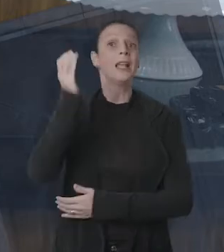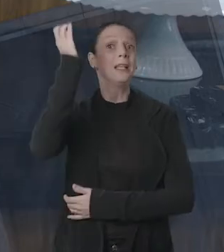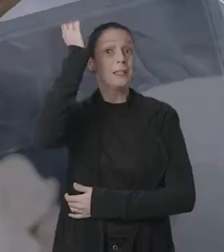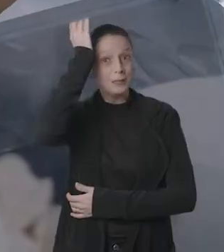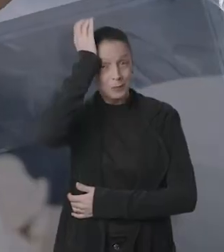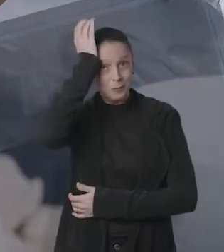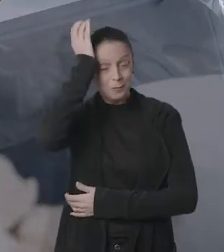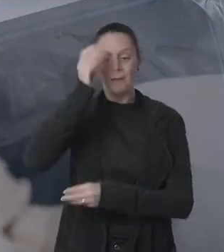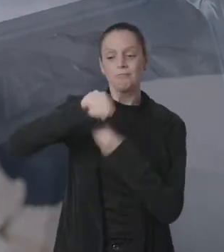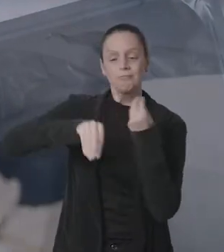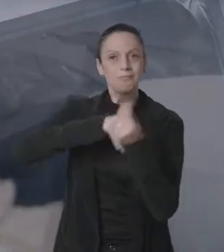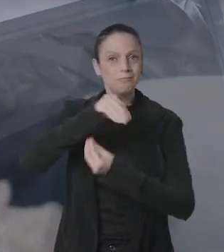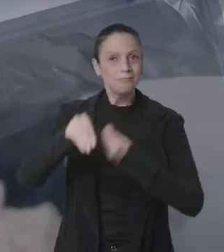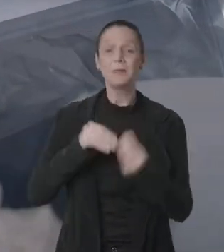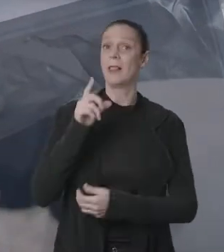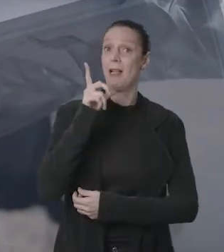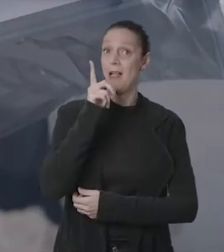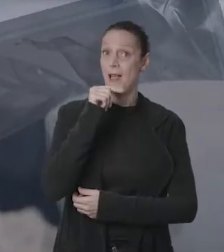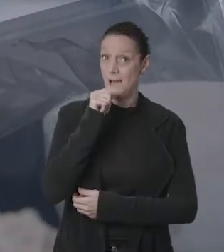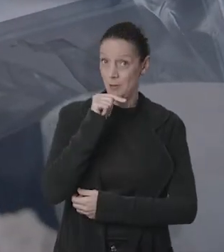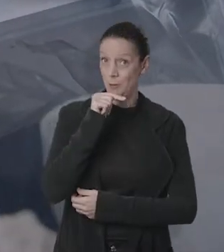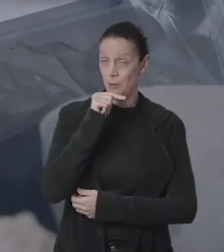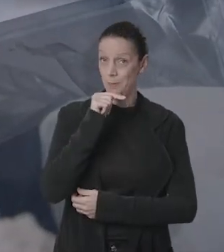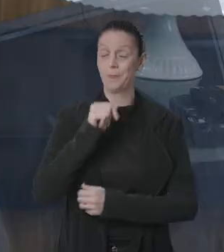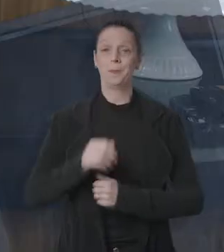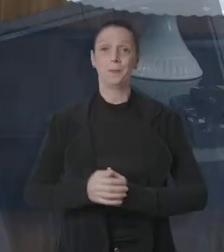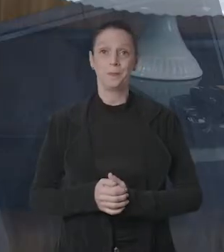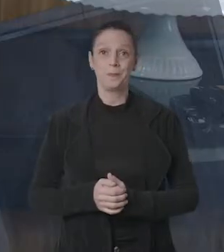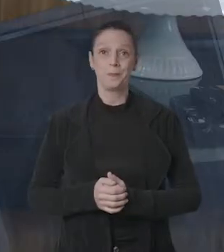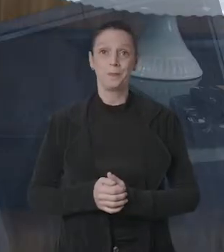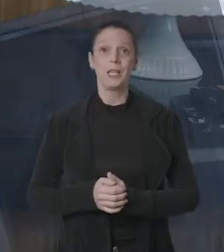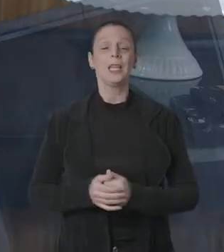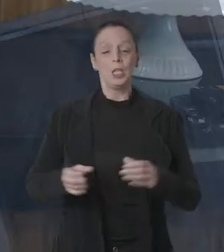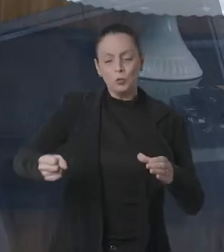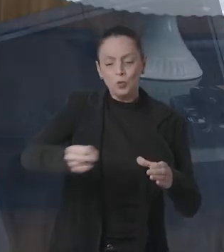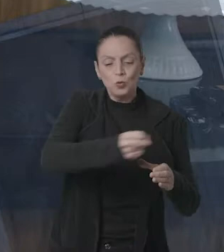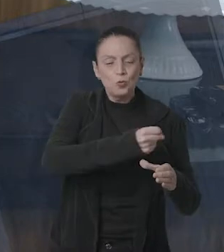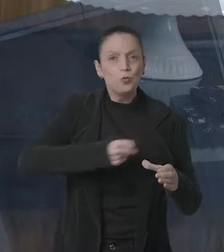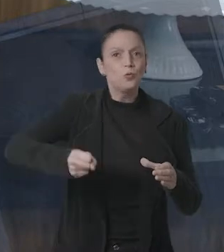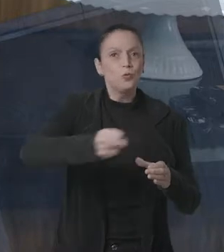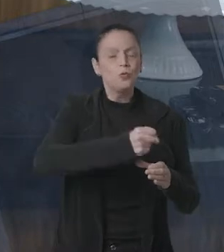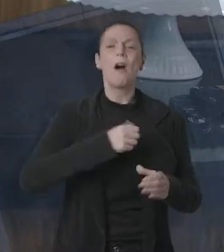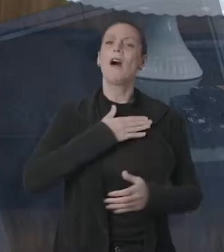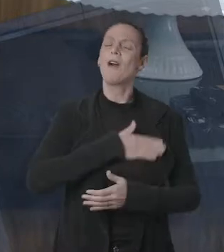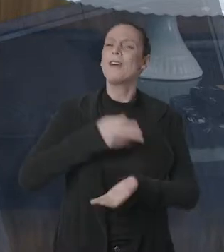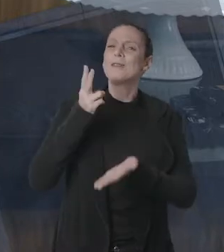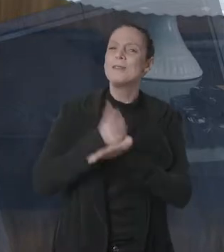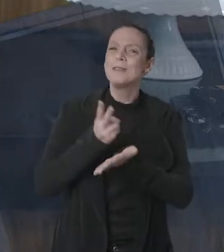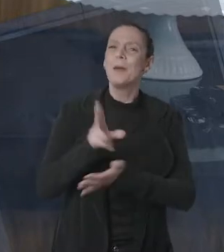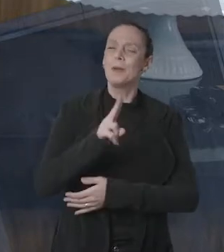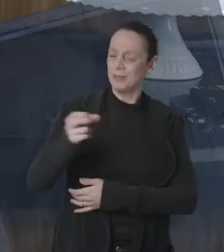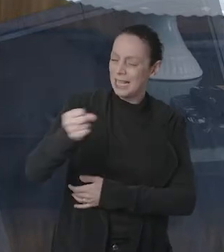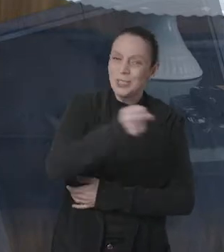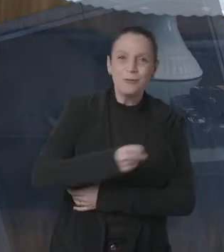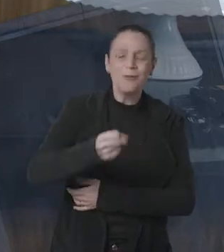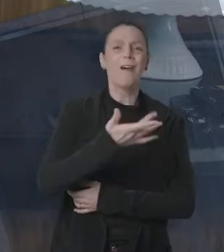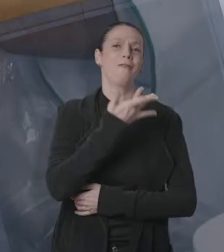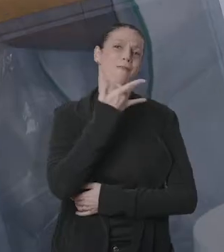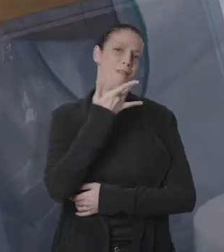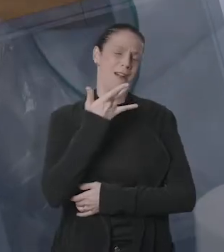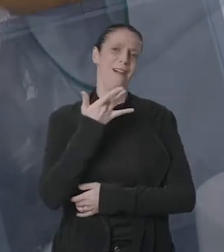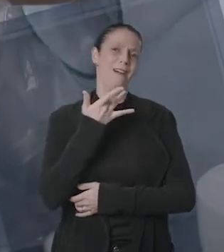leite condensado para 2 partes de água. E o recheio eu gosto de colocar num saquinho de confeitar, que é para